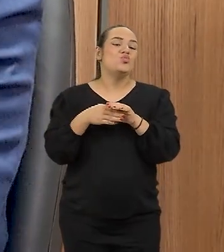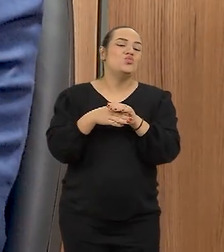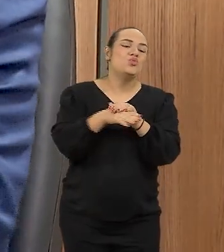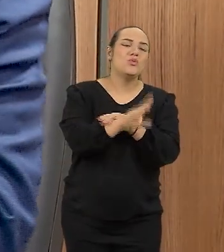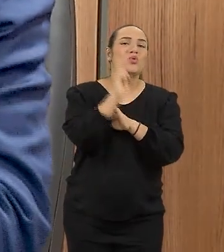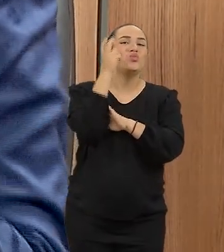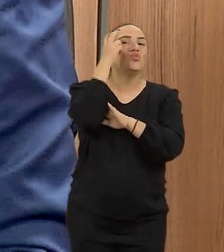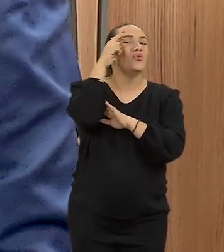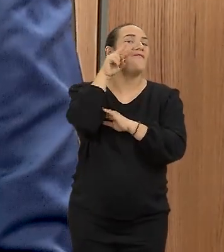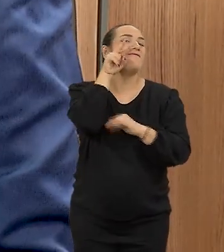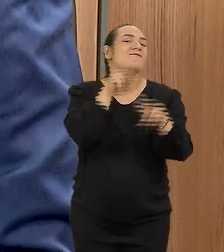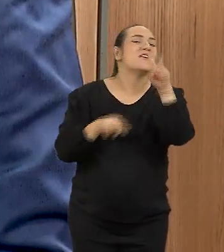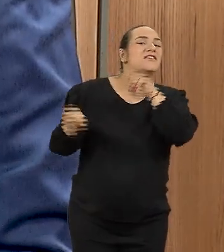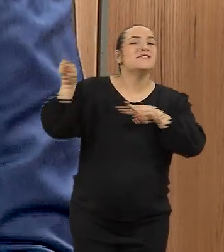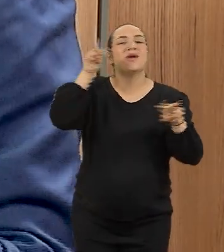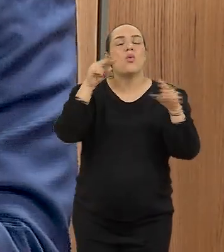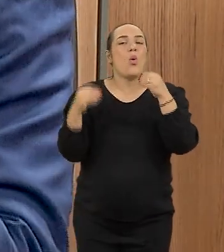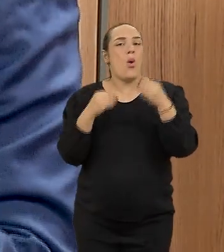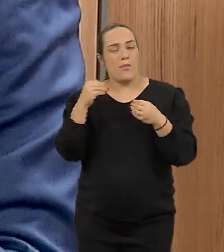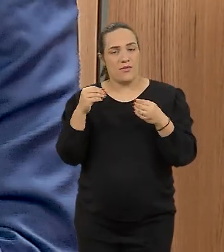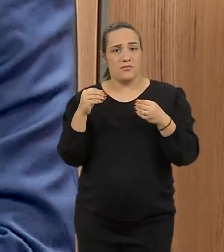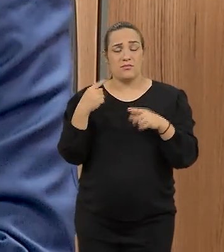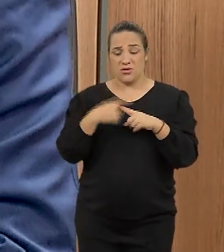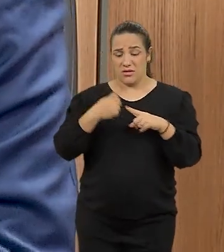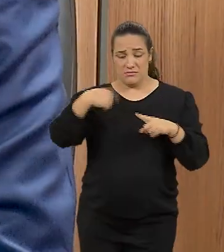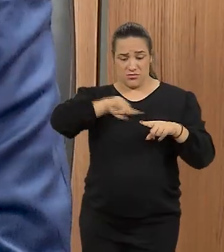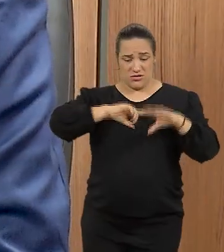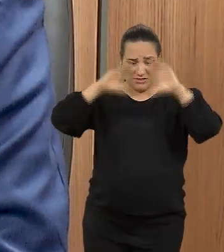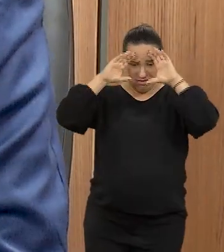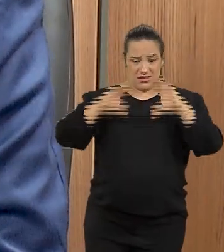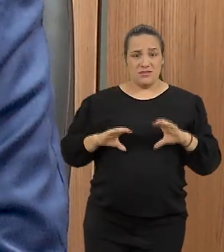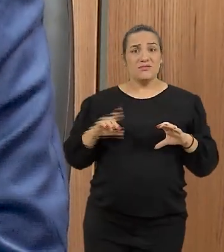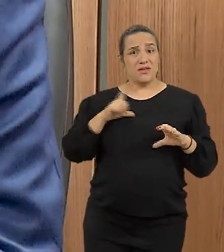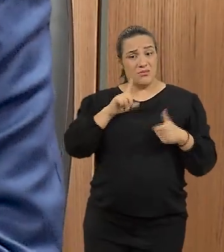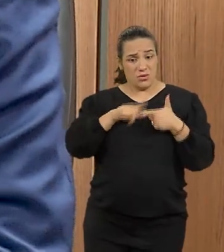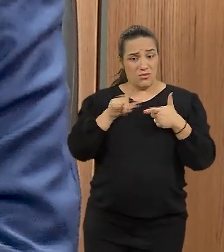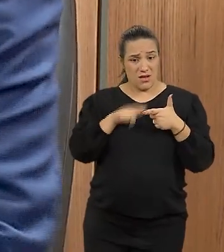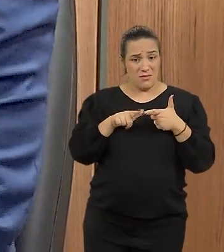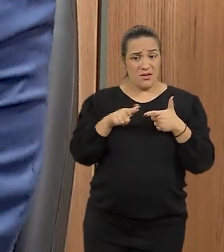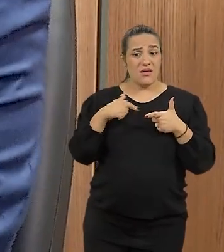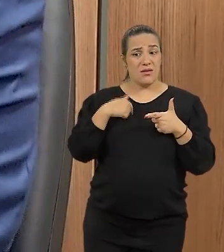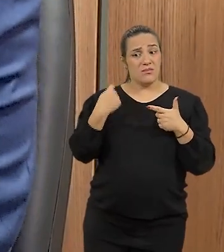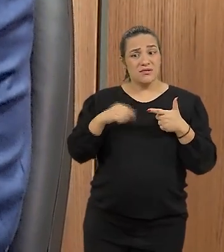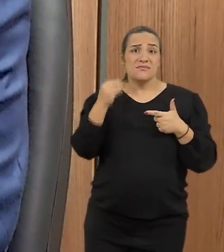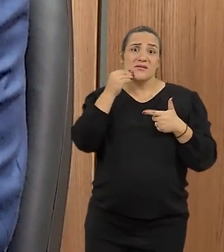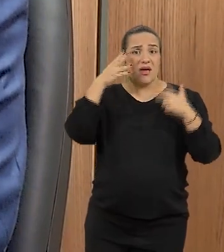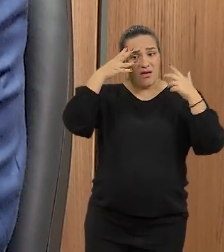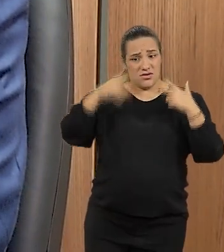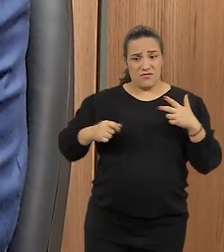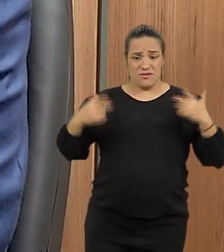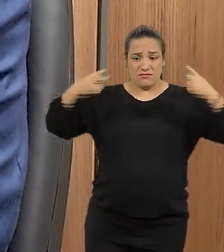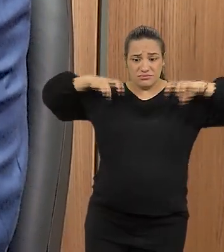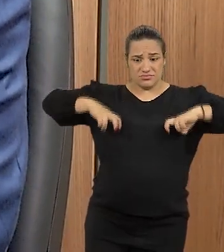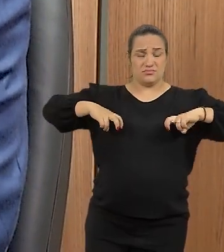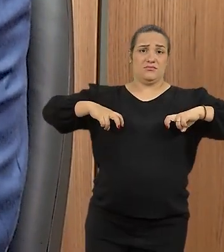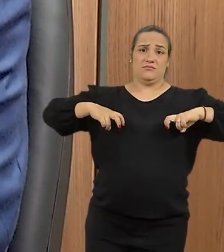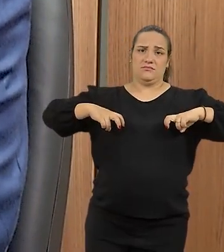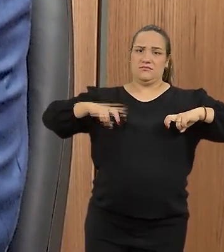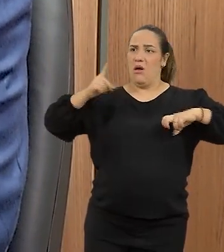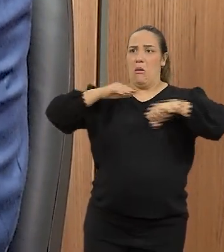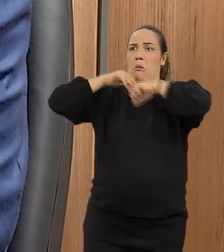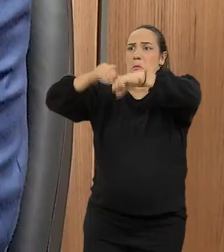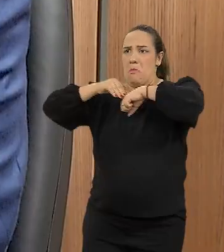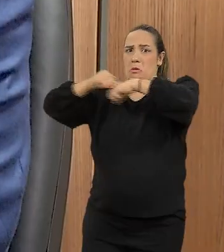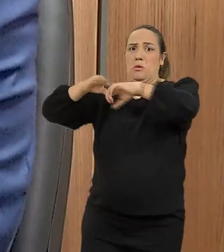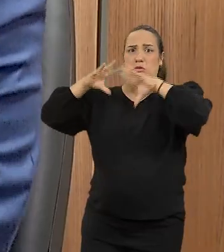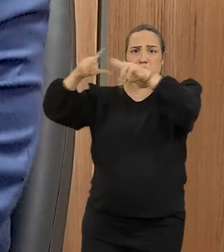de cultura geral. Nós temos que aprender, enquanto cidadão, que os nossos problemas nós temos que procurar a solução.